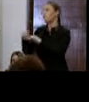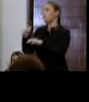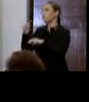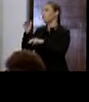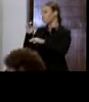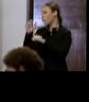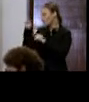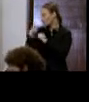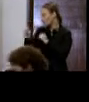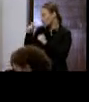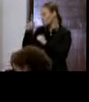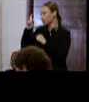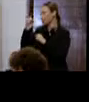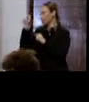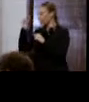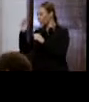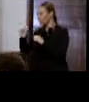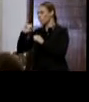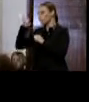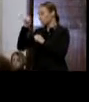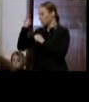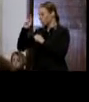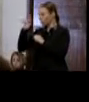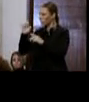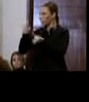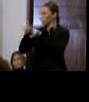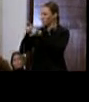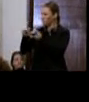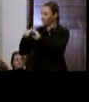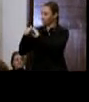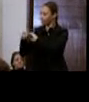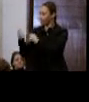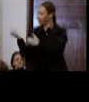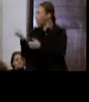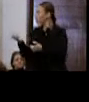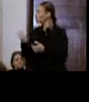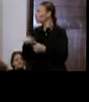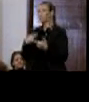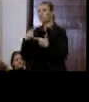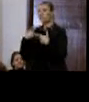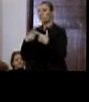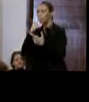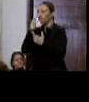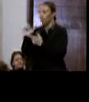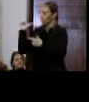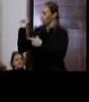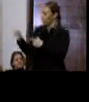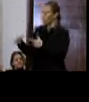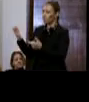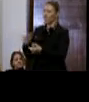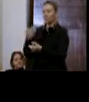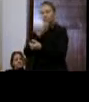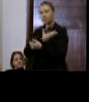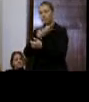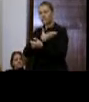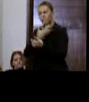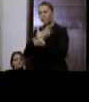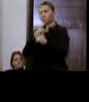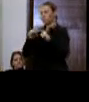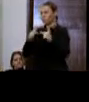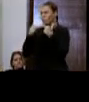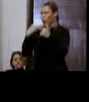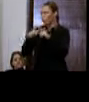Jorge, que traz, né, neste nome a figura de um colega, né, que tombou no